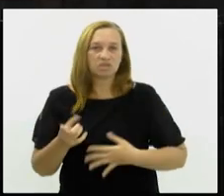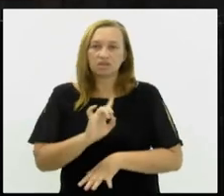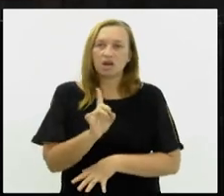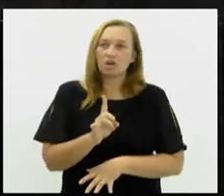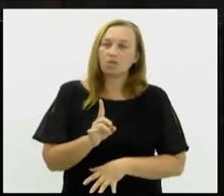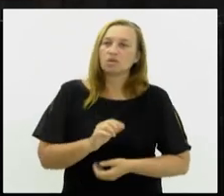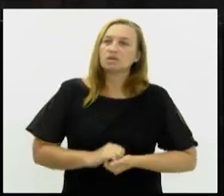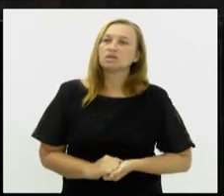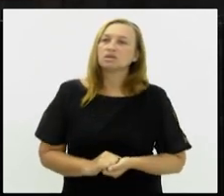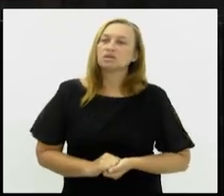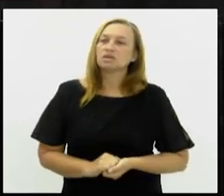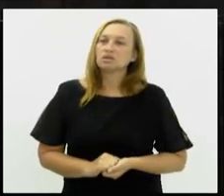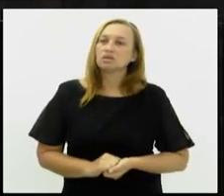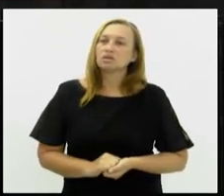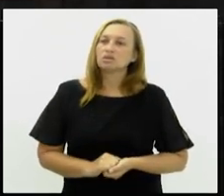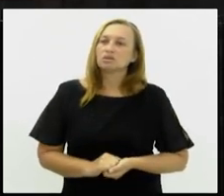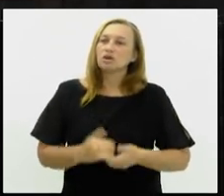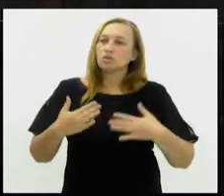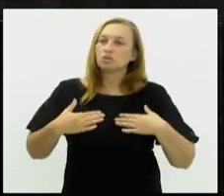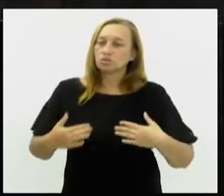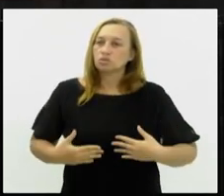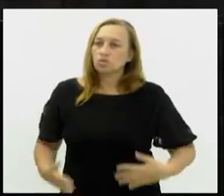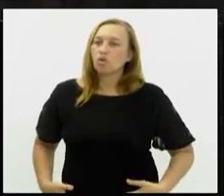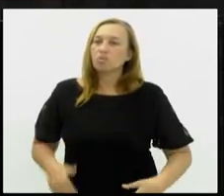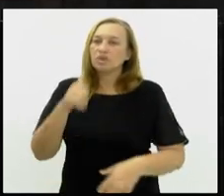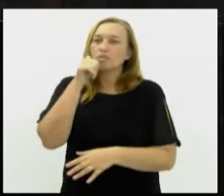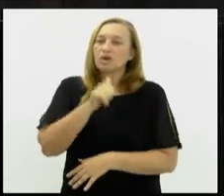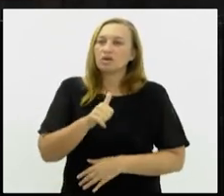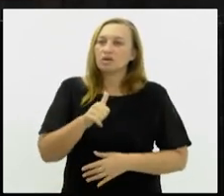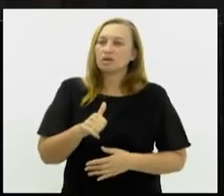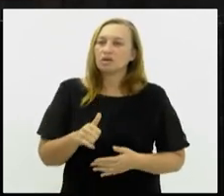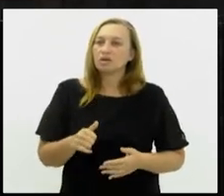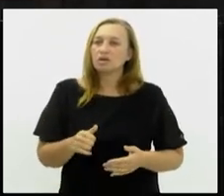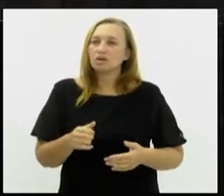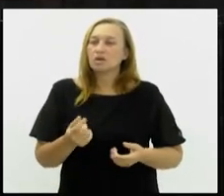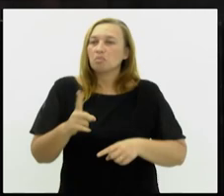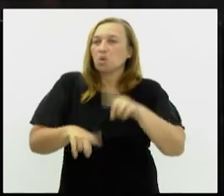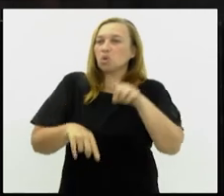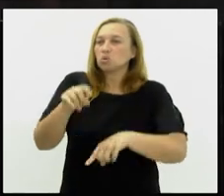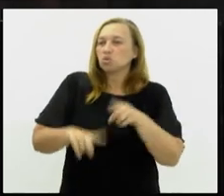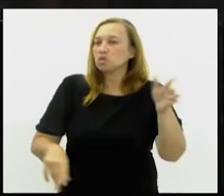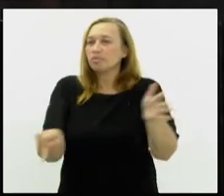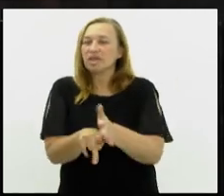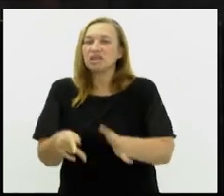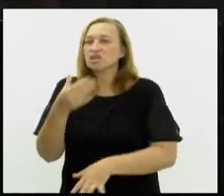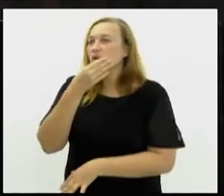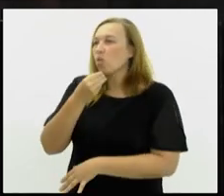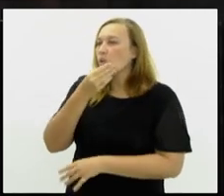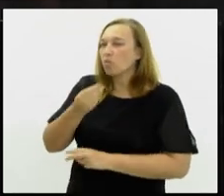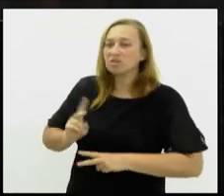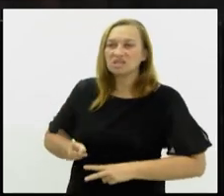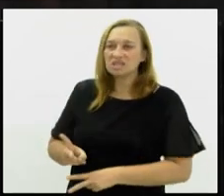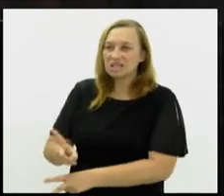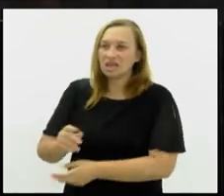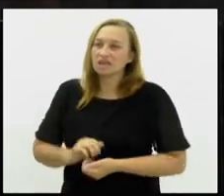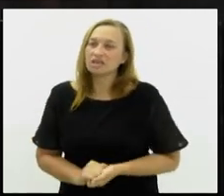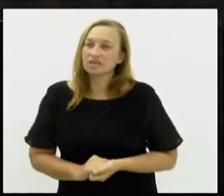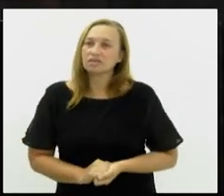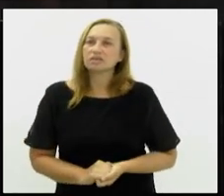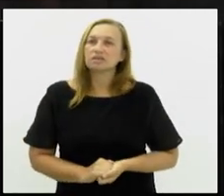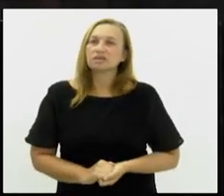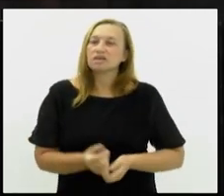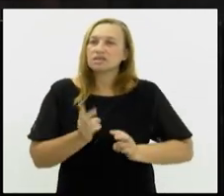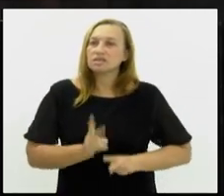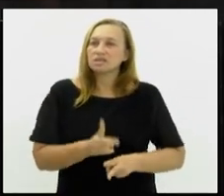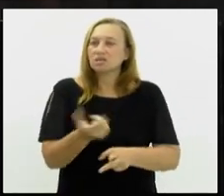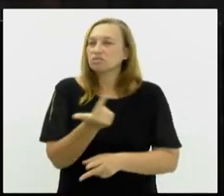tentativa de submeter os corpos das mulheres como se fossem propriedades dos homens segue sendo tolerado, segue não